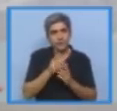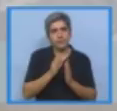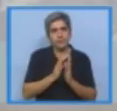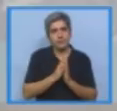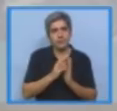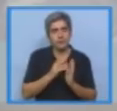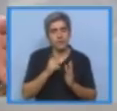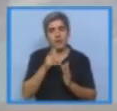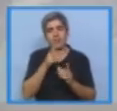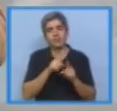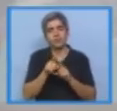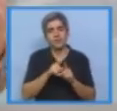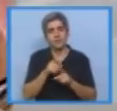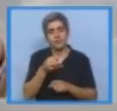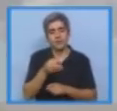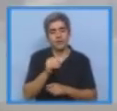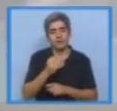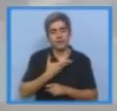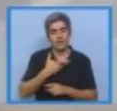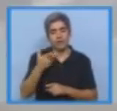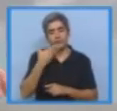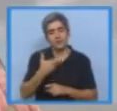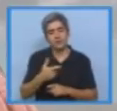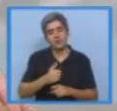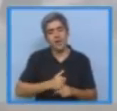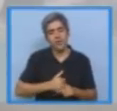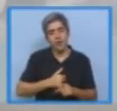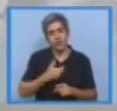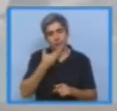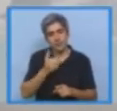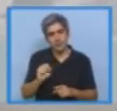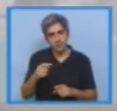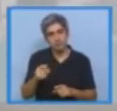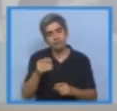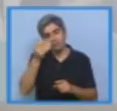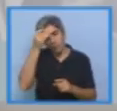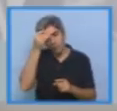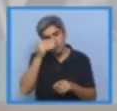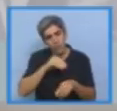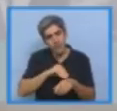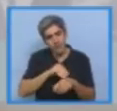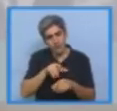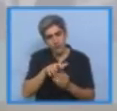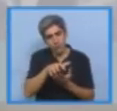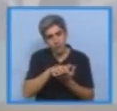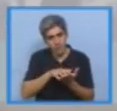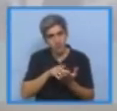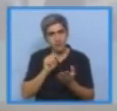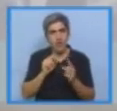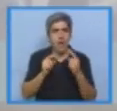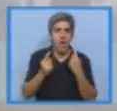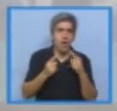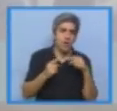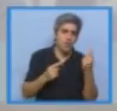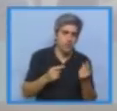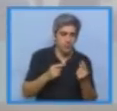uma deputada do PSD, mais próxima da sua experiência católica, que comentasse o documento e alguém que inclusivamente chegou a trabalhar como